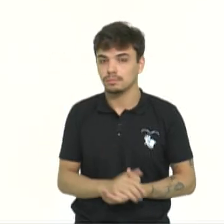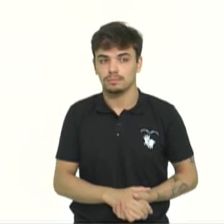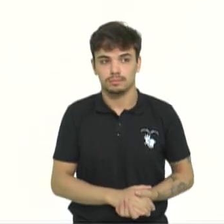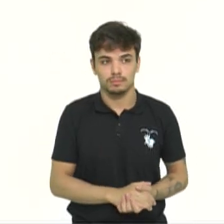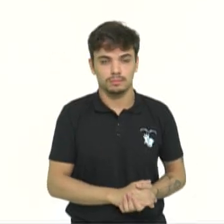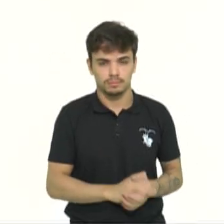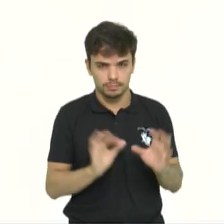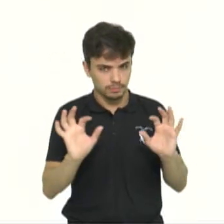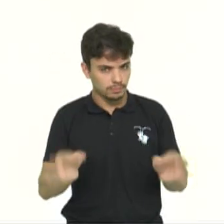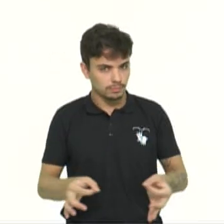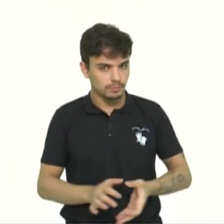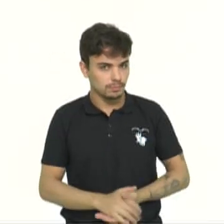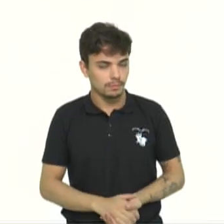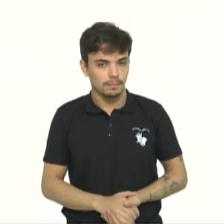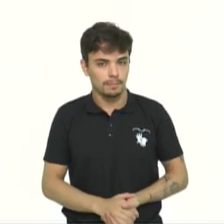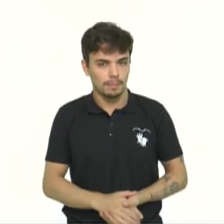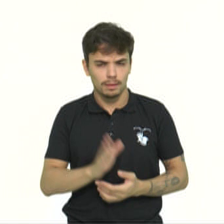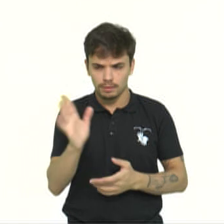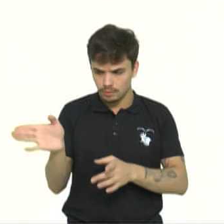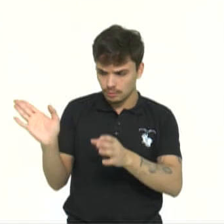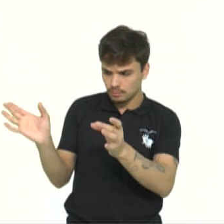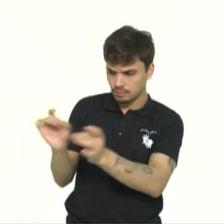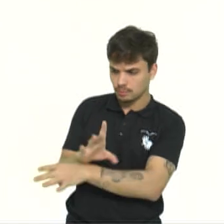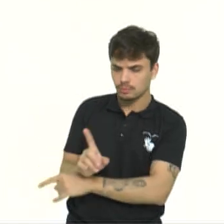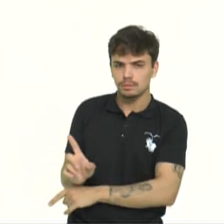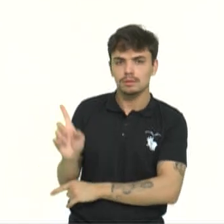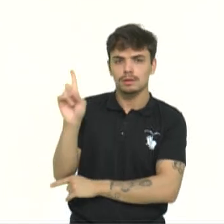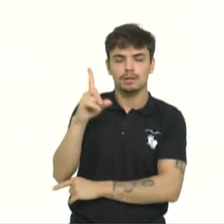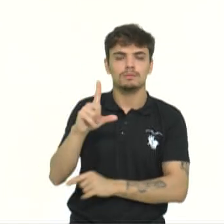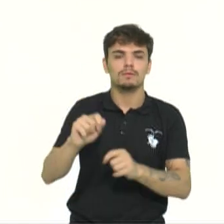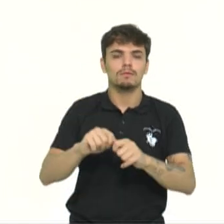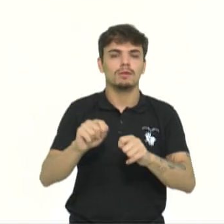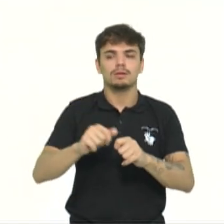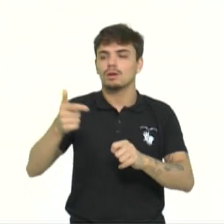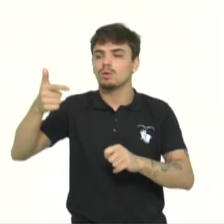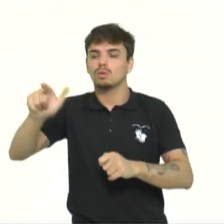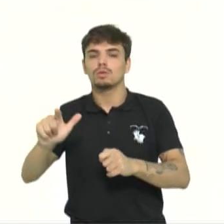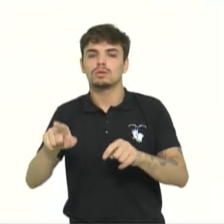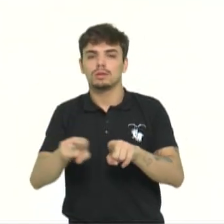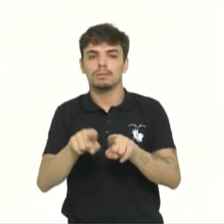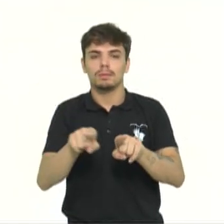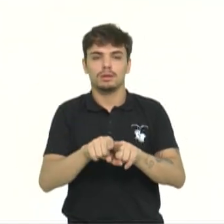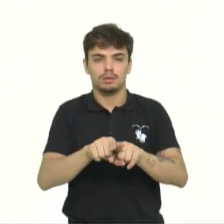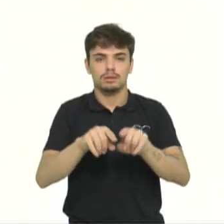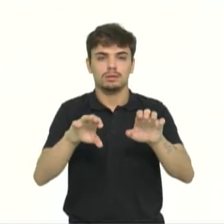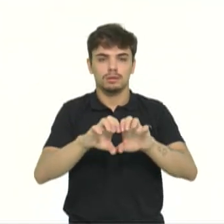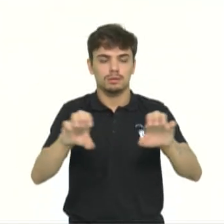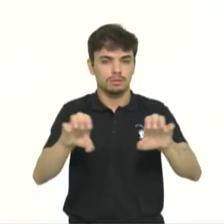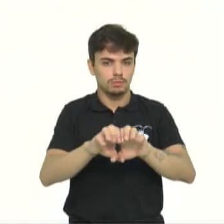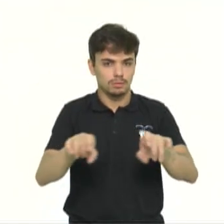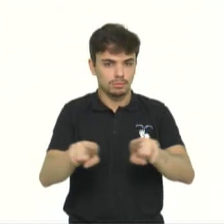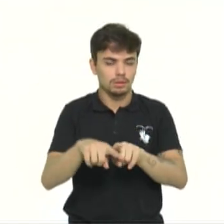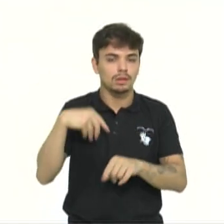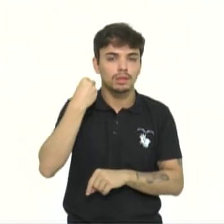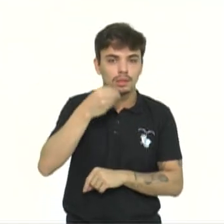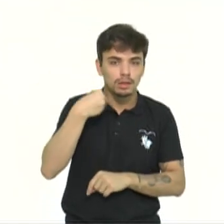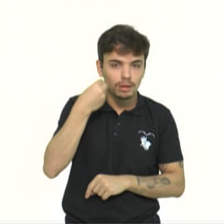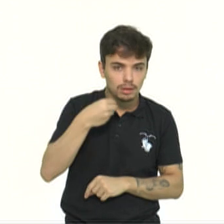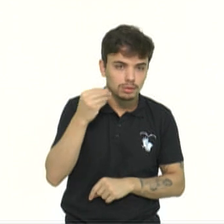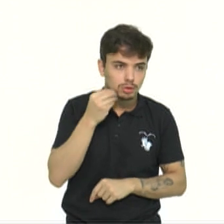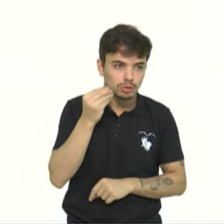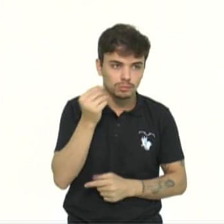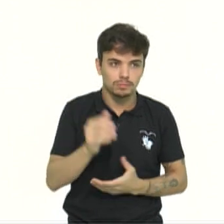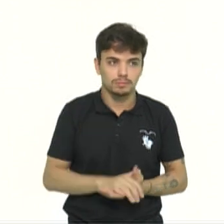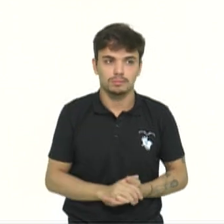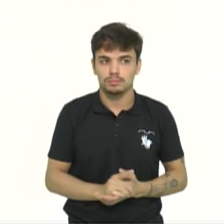NHNO3, certo? Feito isso aqui, agora eu vou fazer os próximos coeficientes pelo método das tentativas.